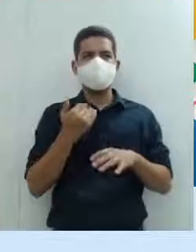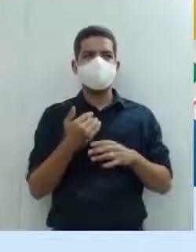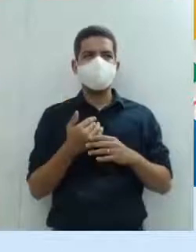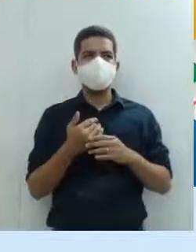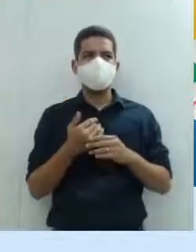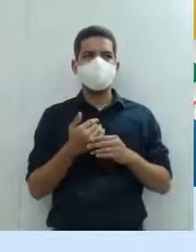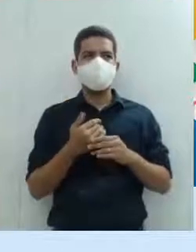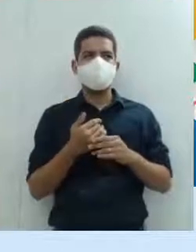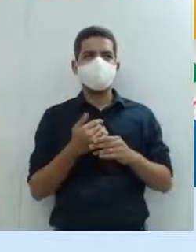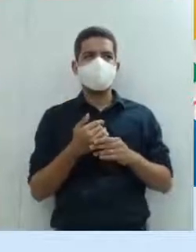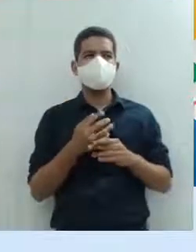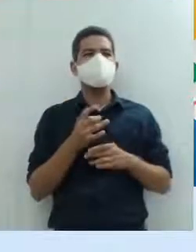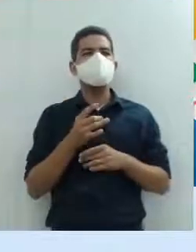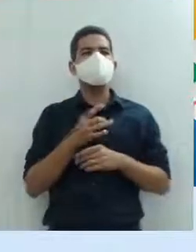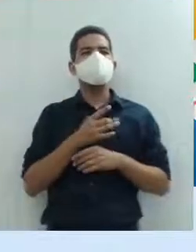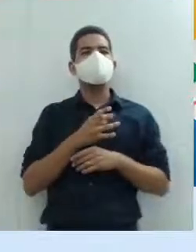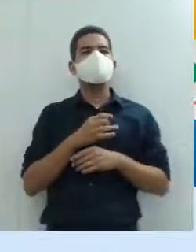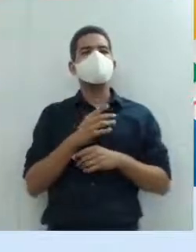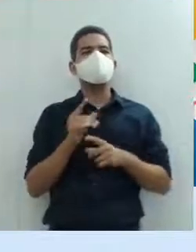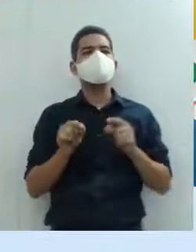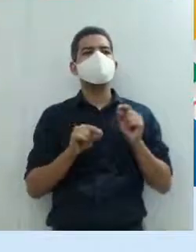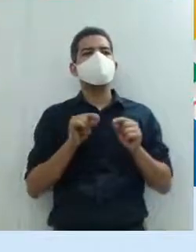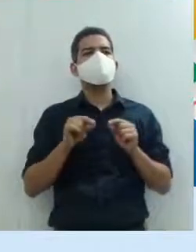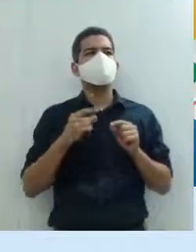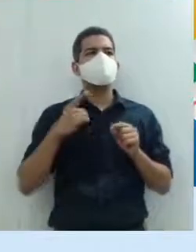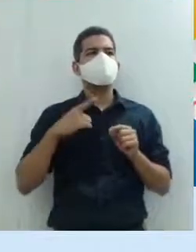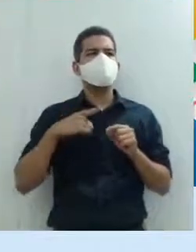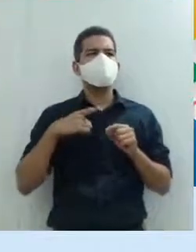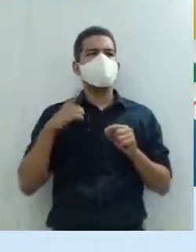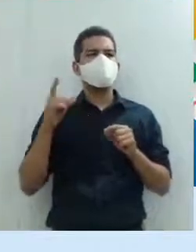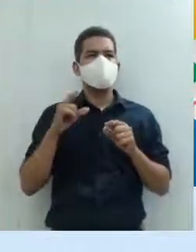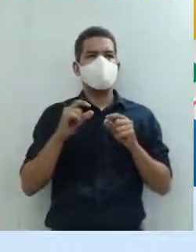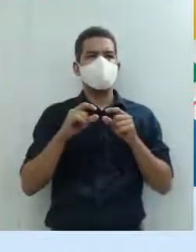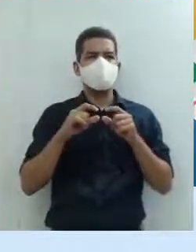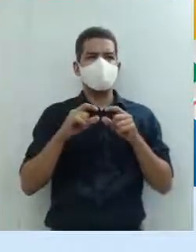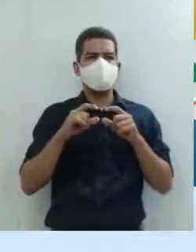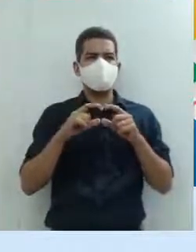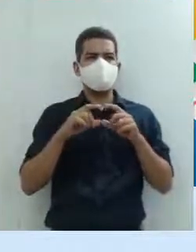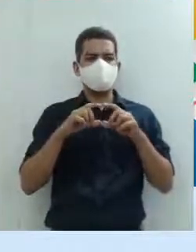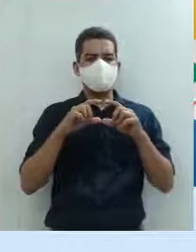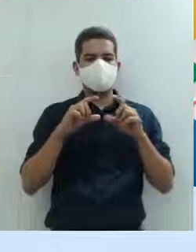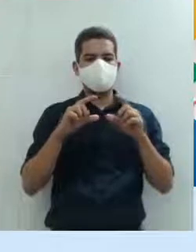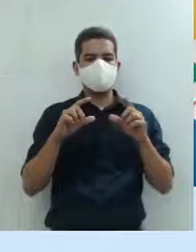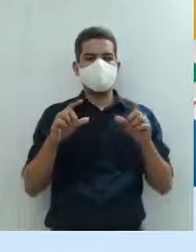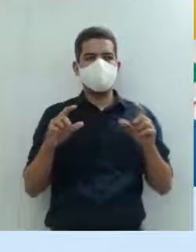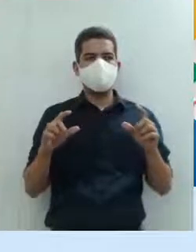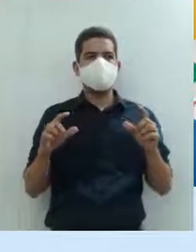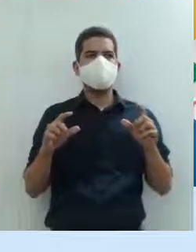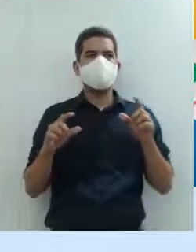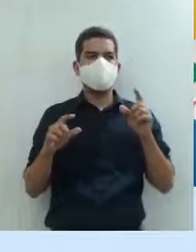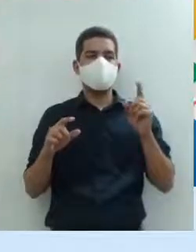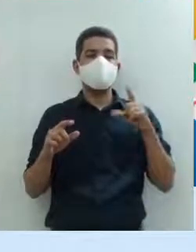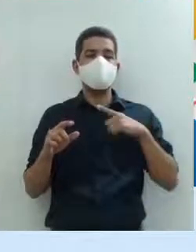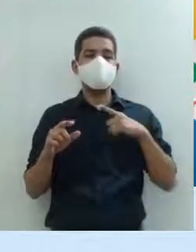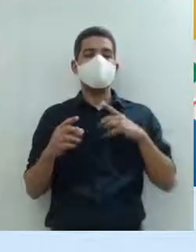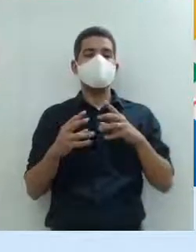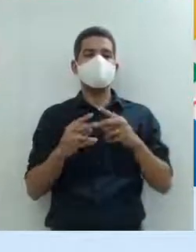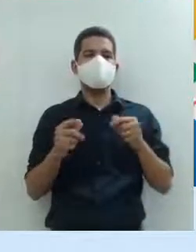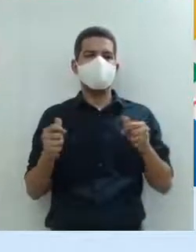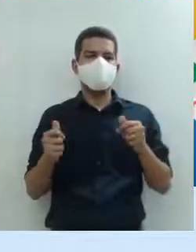o nosso medo dentro da climatologia? Já tem alguns anos que essa camada vem sendo destruída, né? A gente precisa refletir em nossas